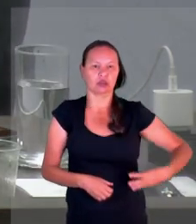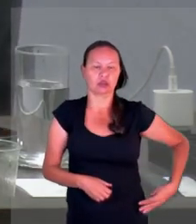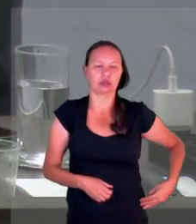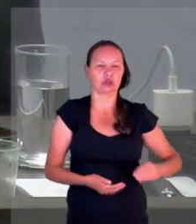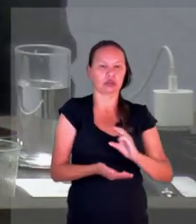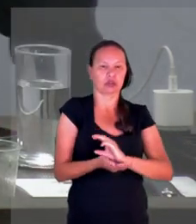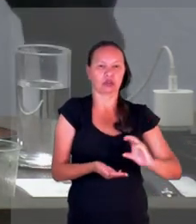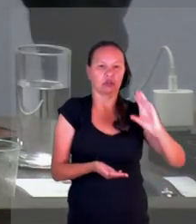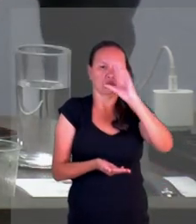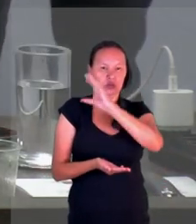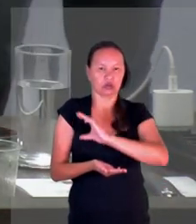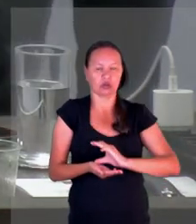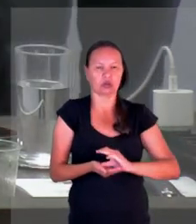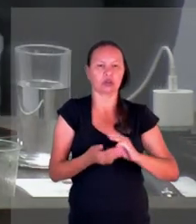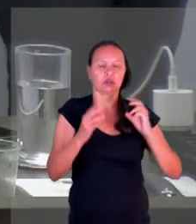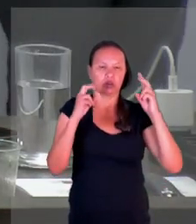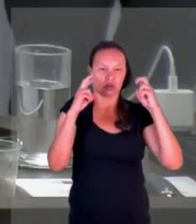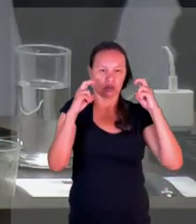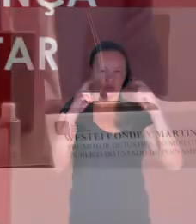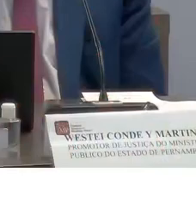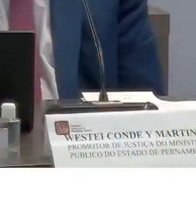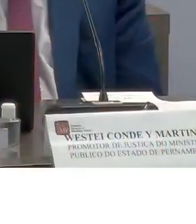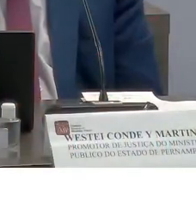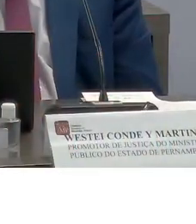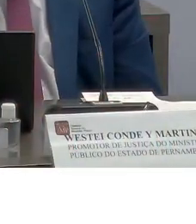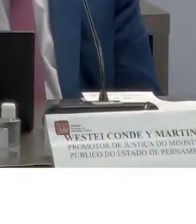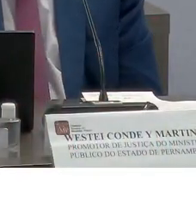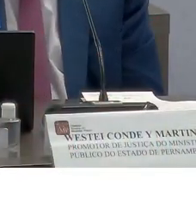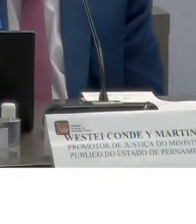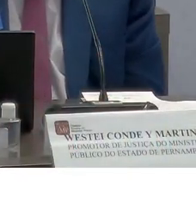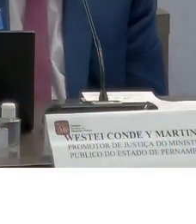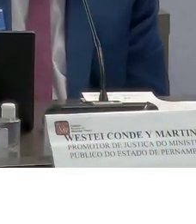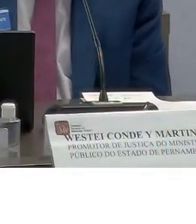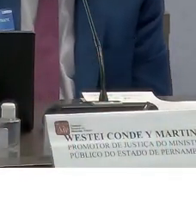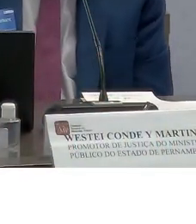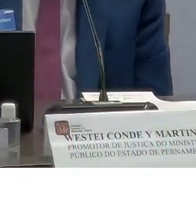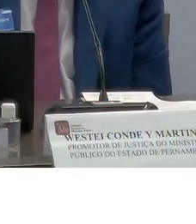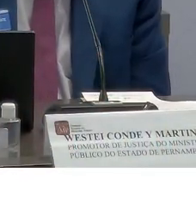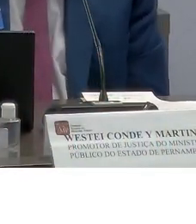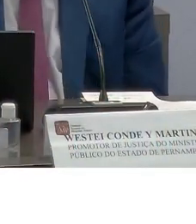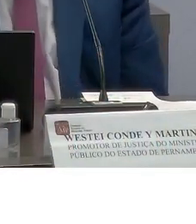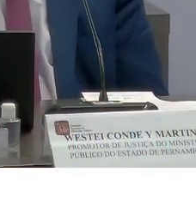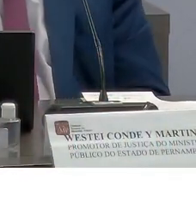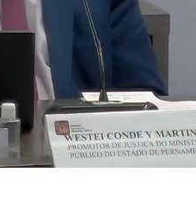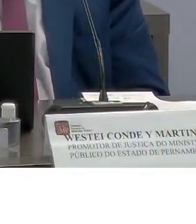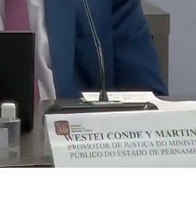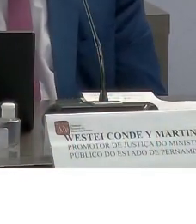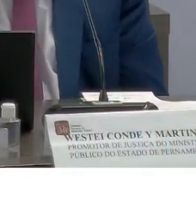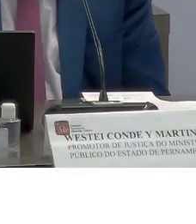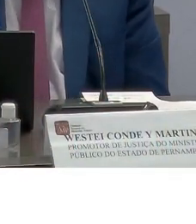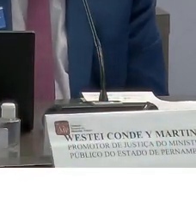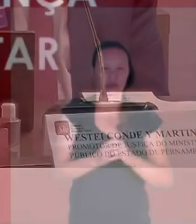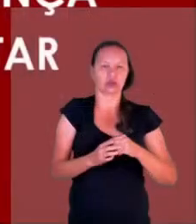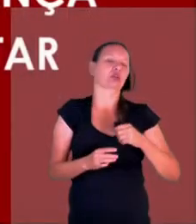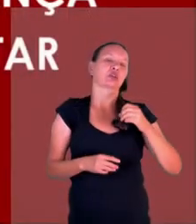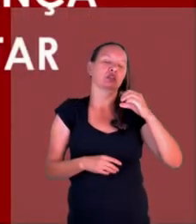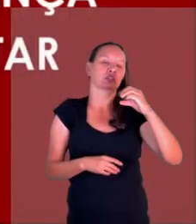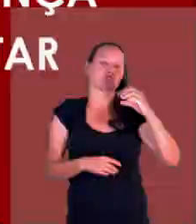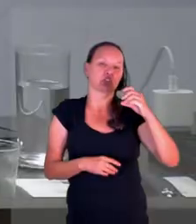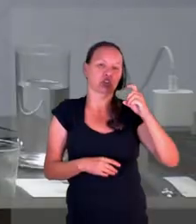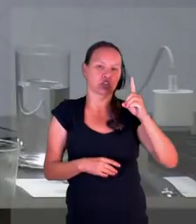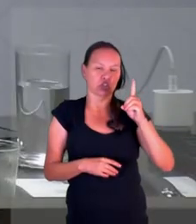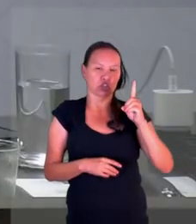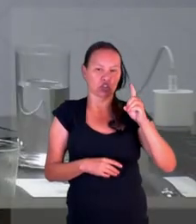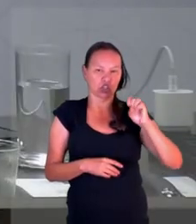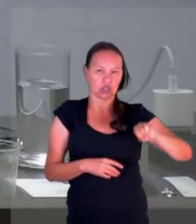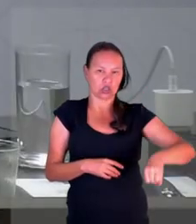esse encontro temático né comissão de defesa dos direitos fundamentais particularmente o GT de segurança alimentar e